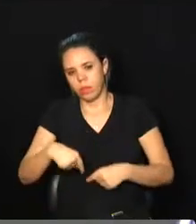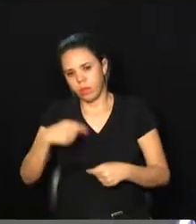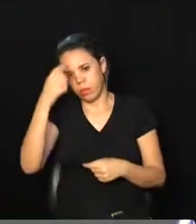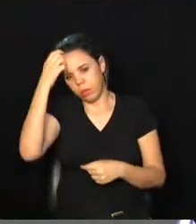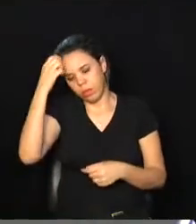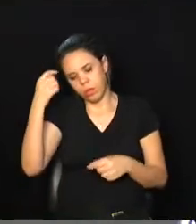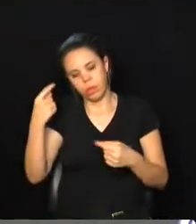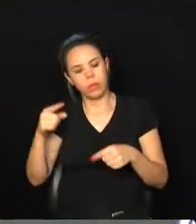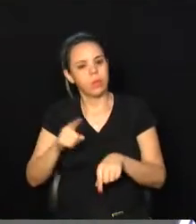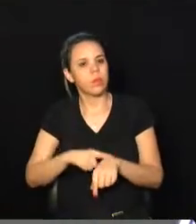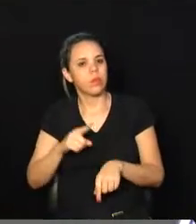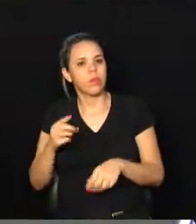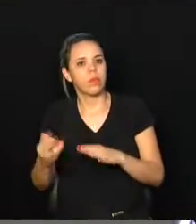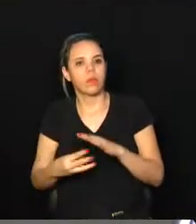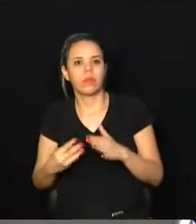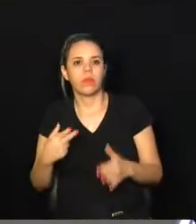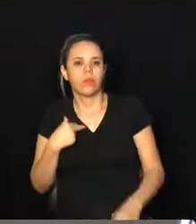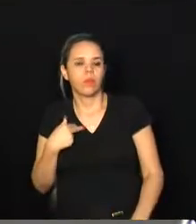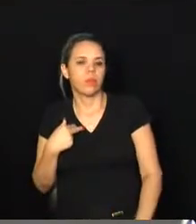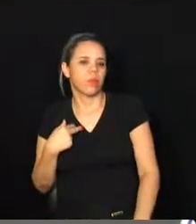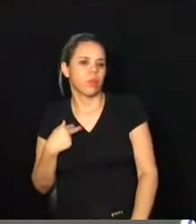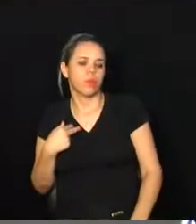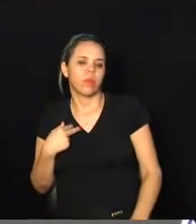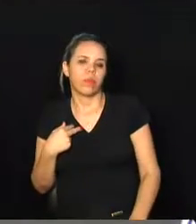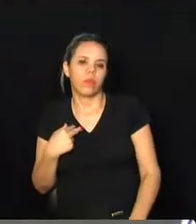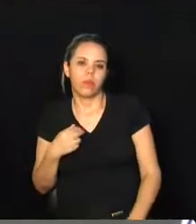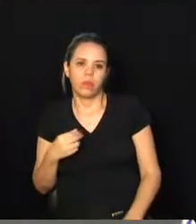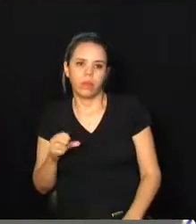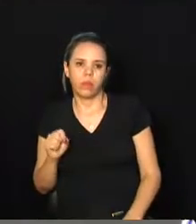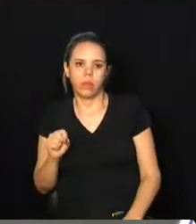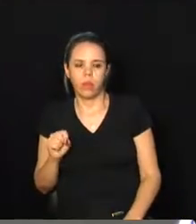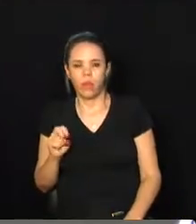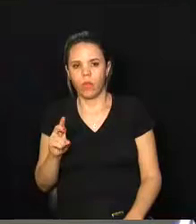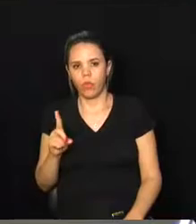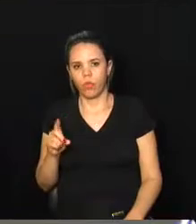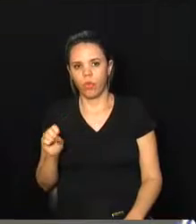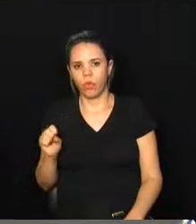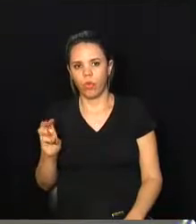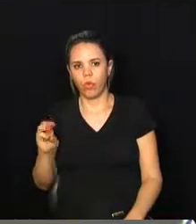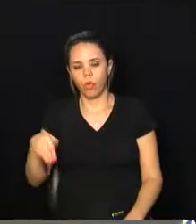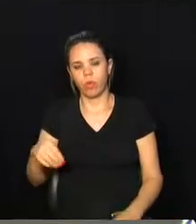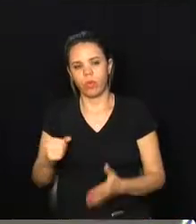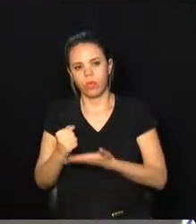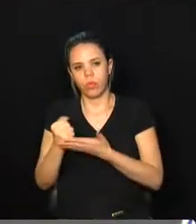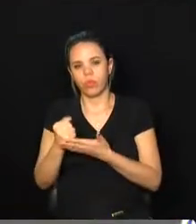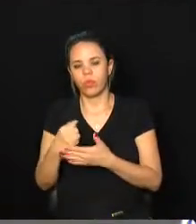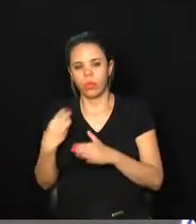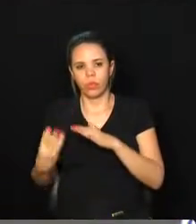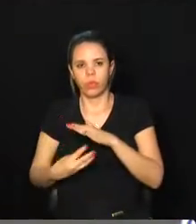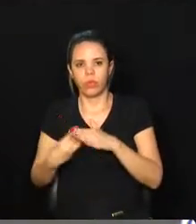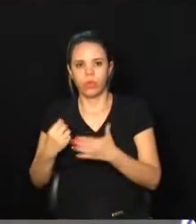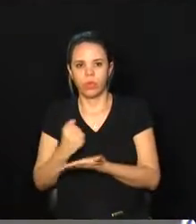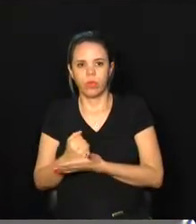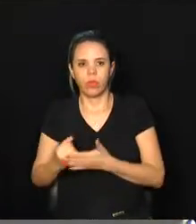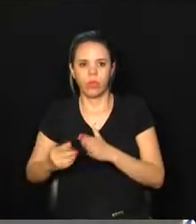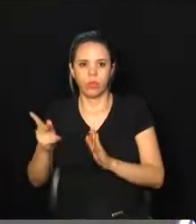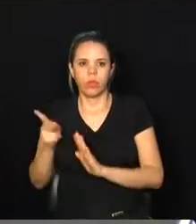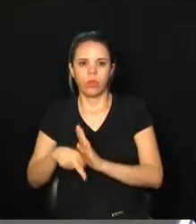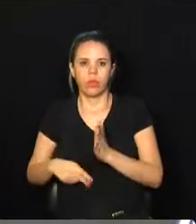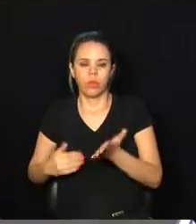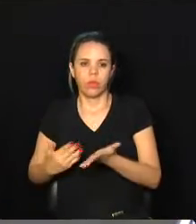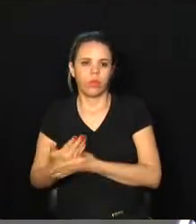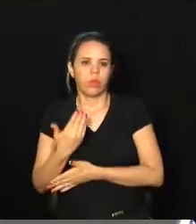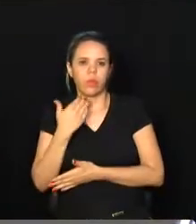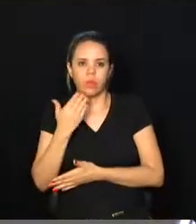hora. Terceirização, seja o Sinduscom, seja qualquer entidade para ajudar a terceirizar a aprovação de projetos, é uma coisa que não